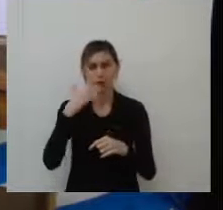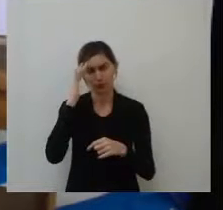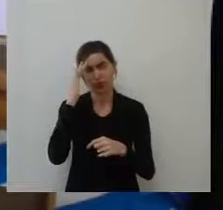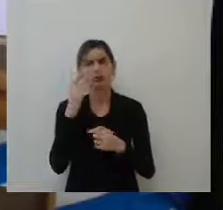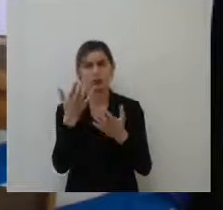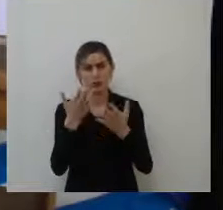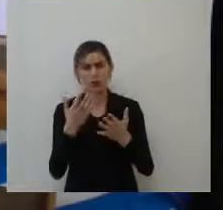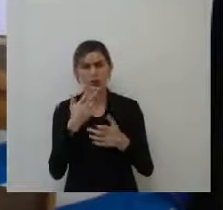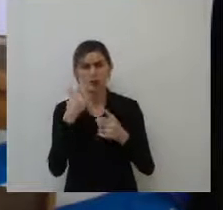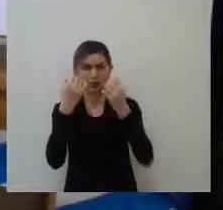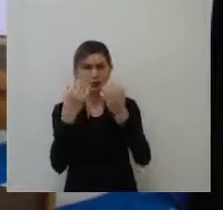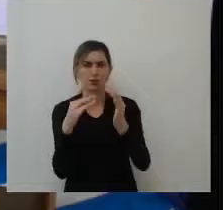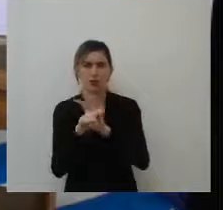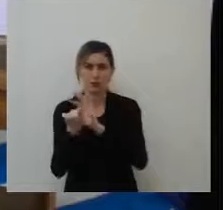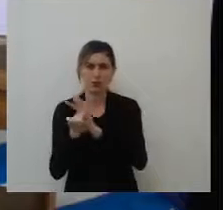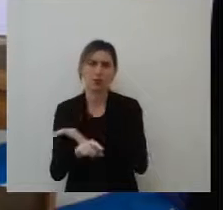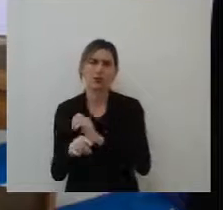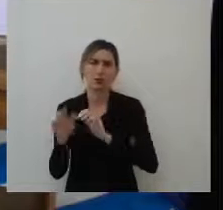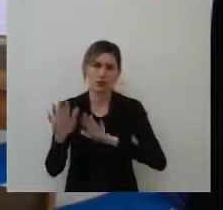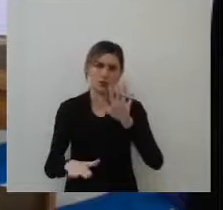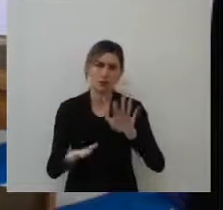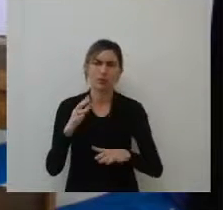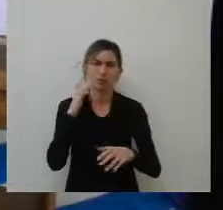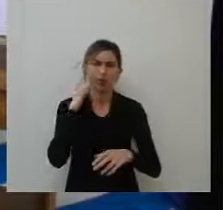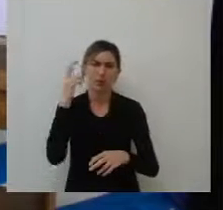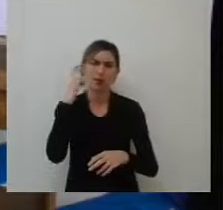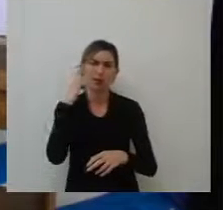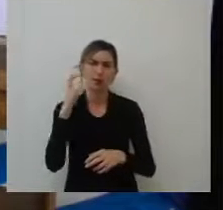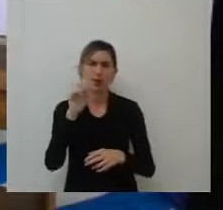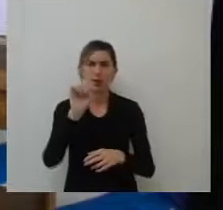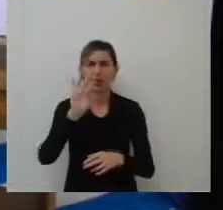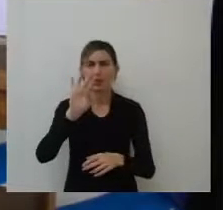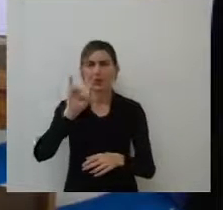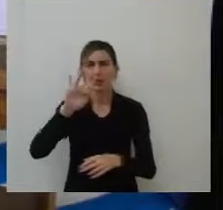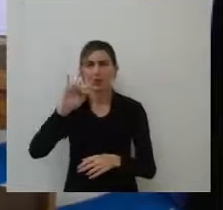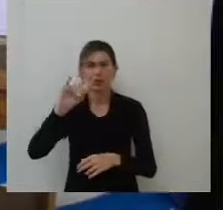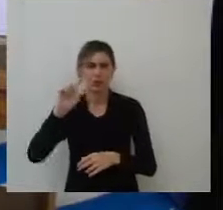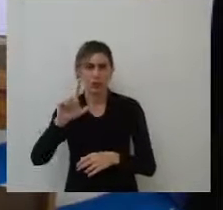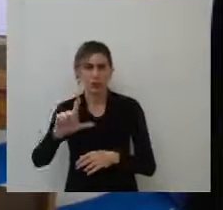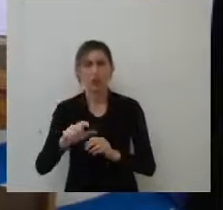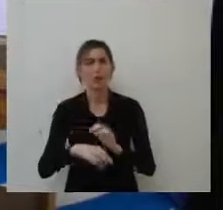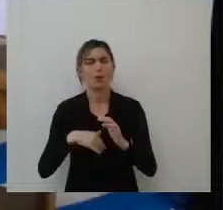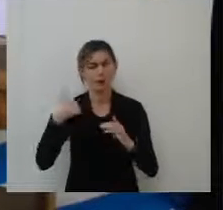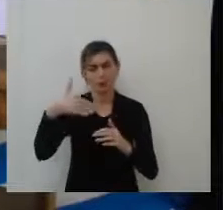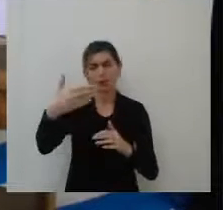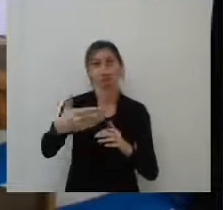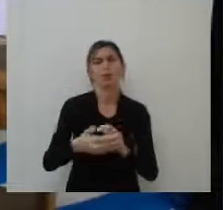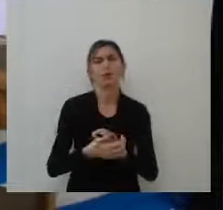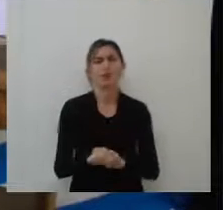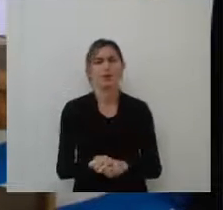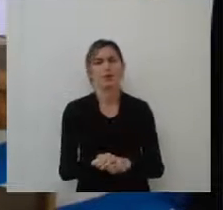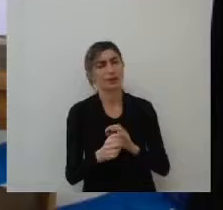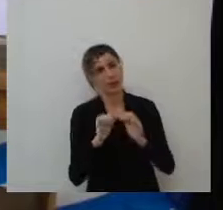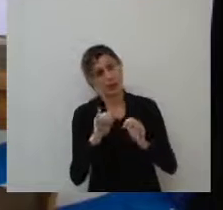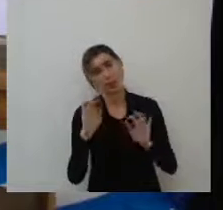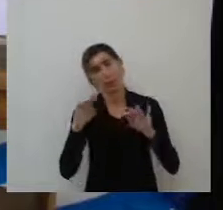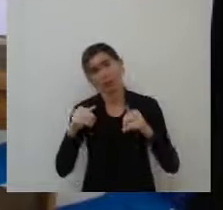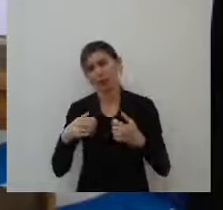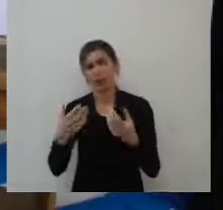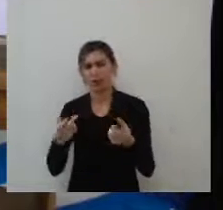menos o que é que você quer dizer, que se existe uma possibilidade de uma inteligência artificial, gente, isso é muito mais para frente, tá? Se bem